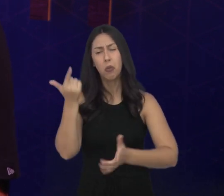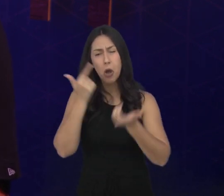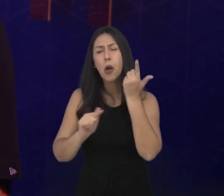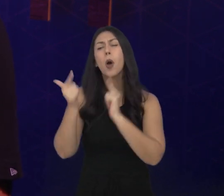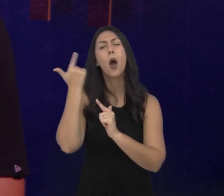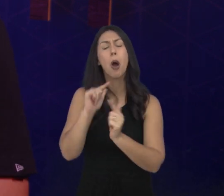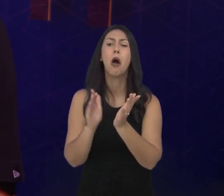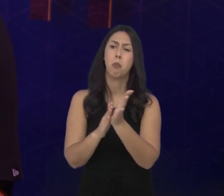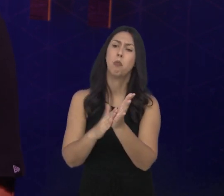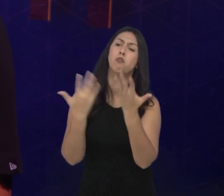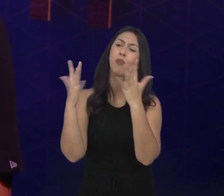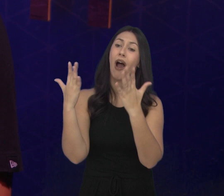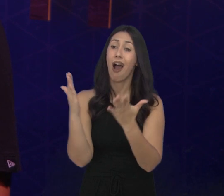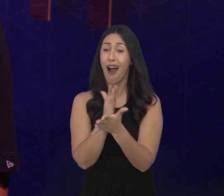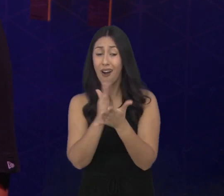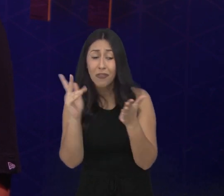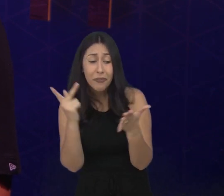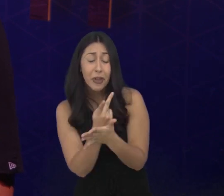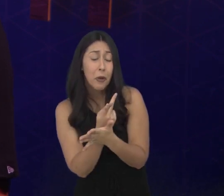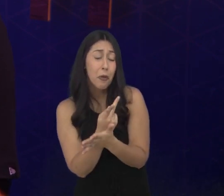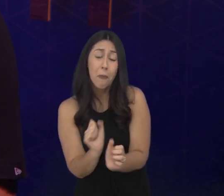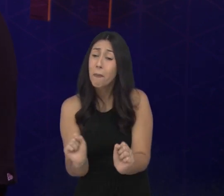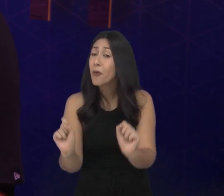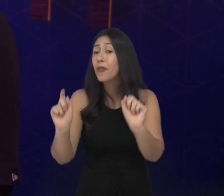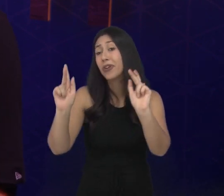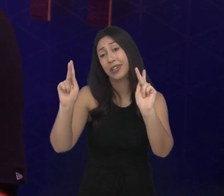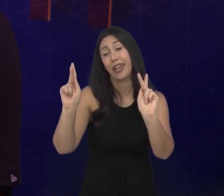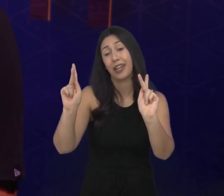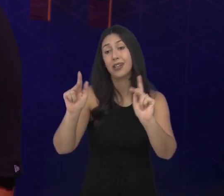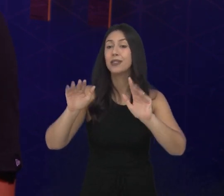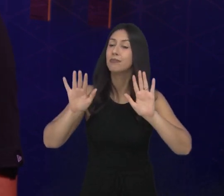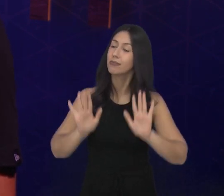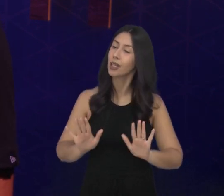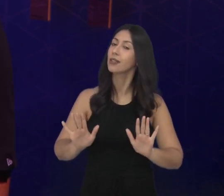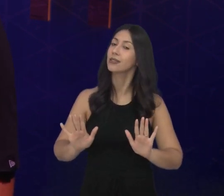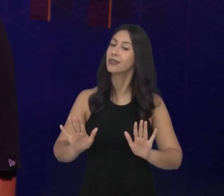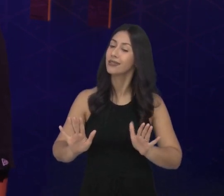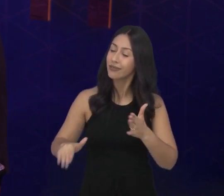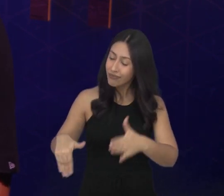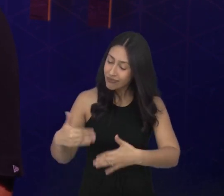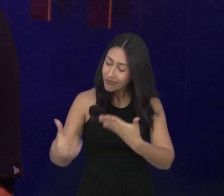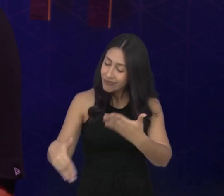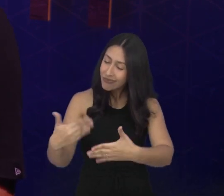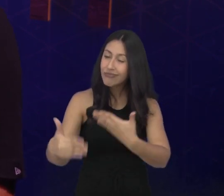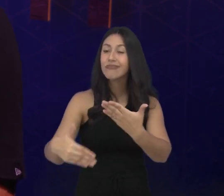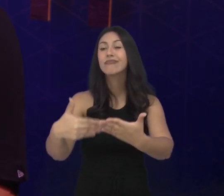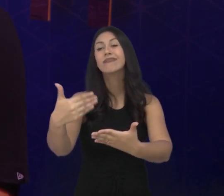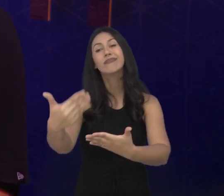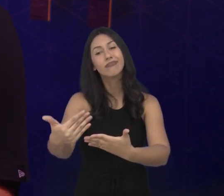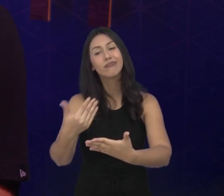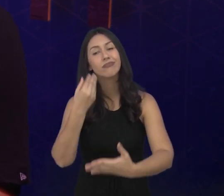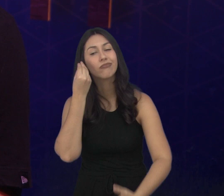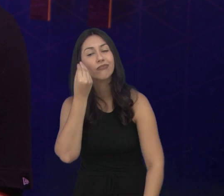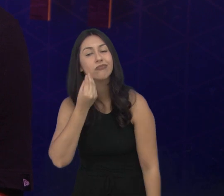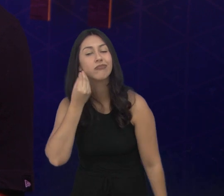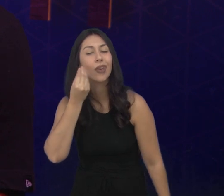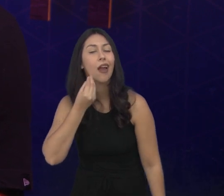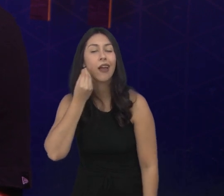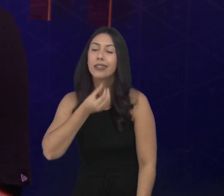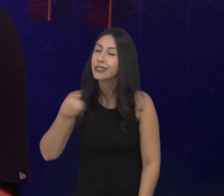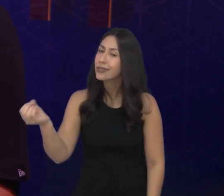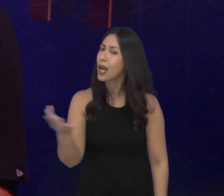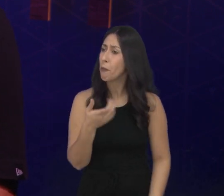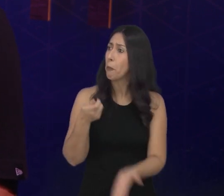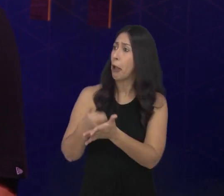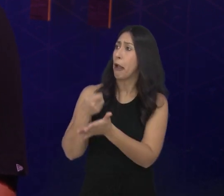coisa. Parabéns. Algumas coisas você pisou na bola, tudo bem também. Mas vai ter tempo ainda pra você experimentar